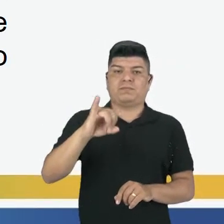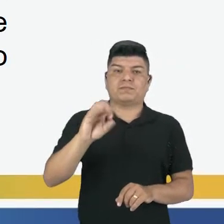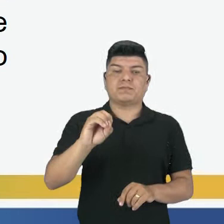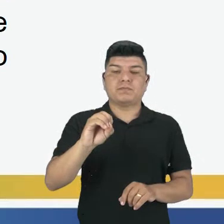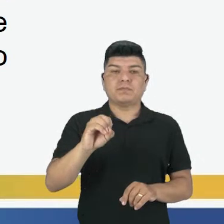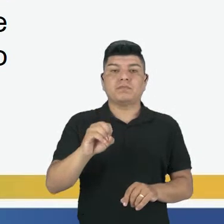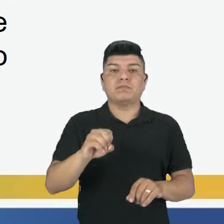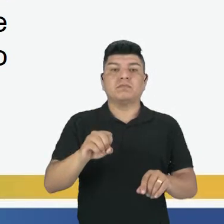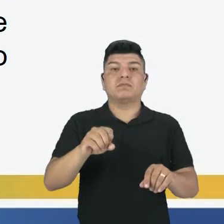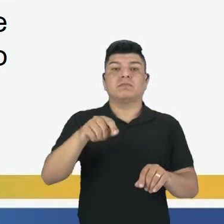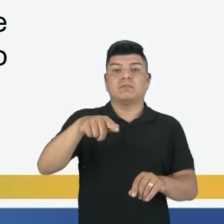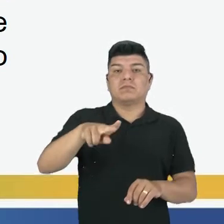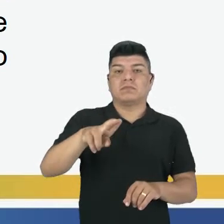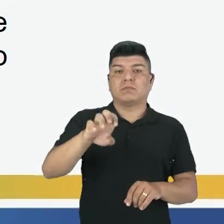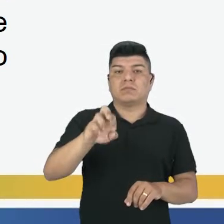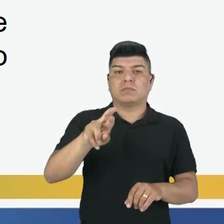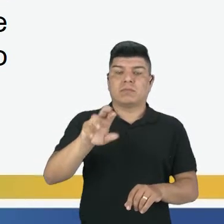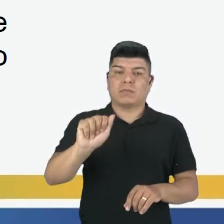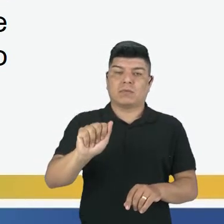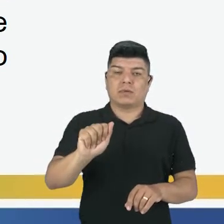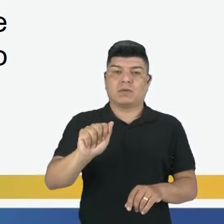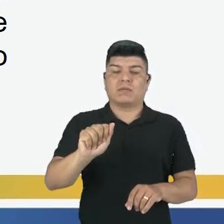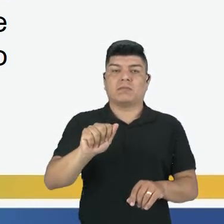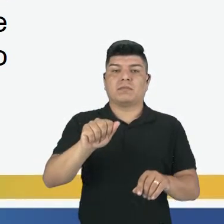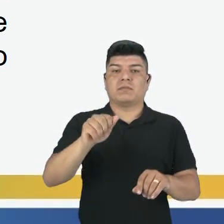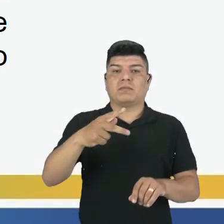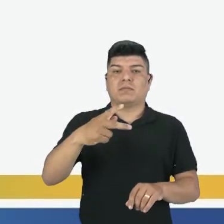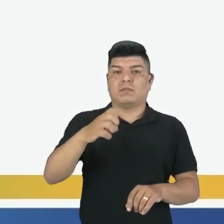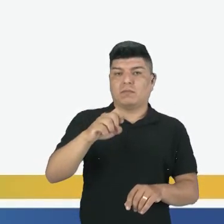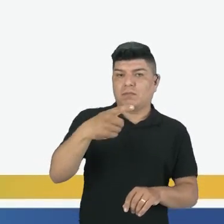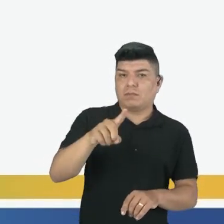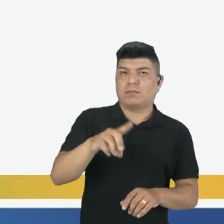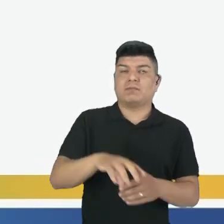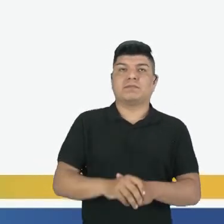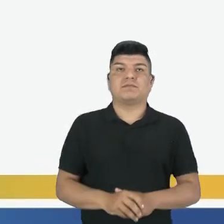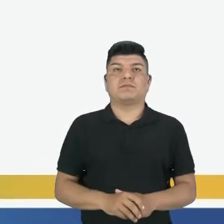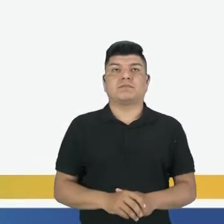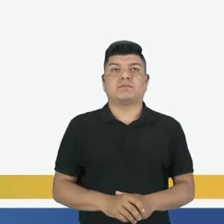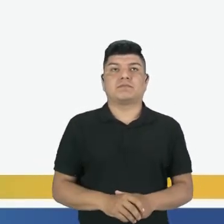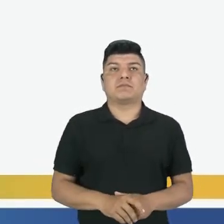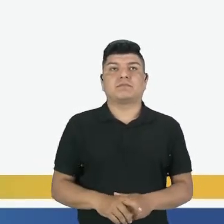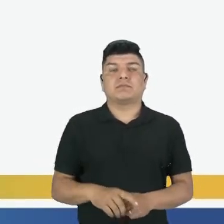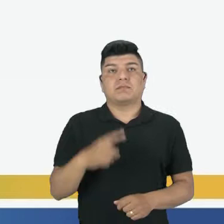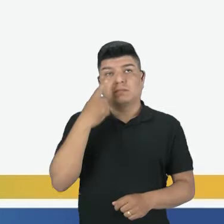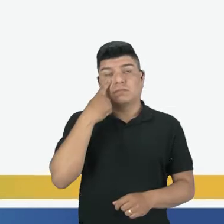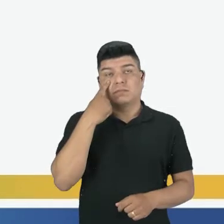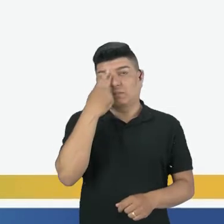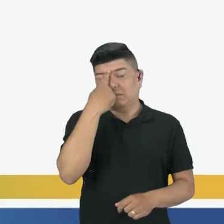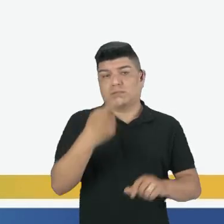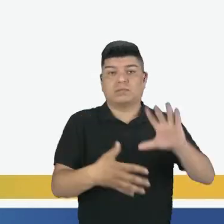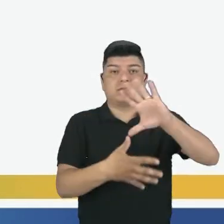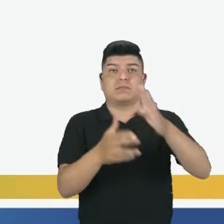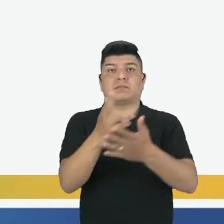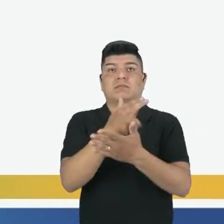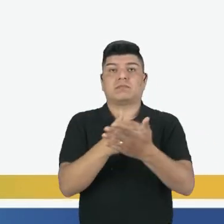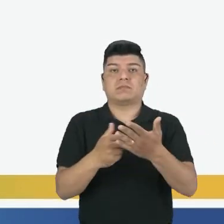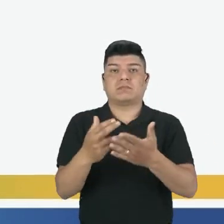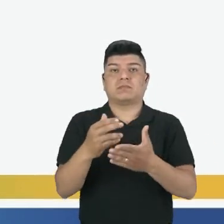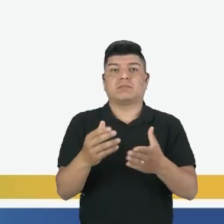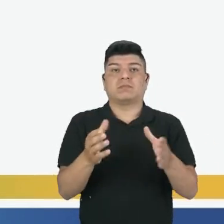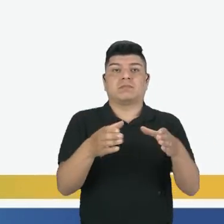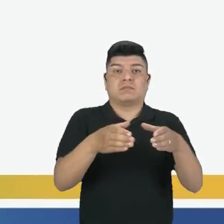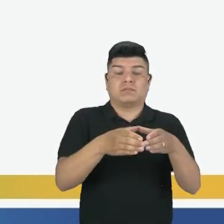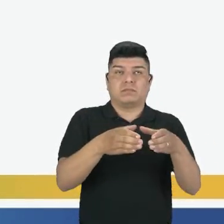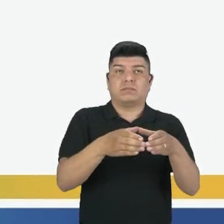do Calunga, tá? Esses são os quilombos aí. E aí a gente vê aí um mapa que mostra essas comunidades